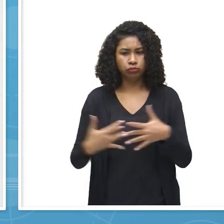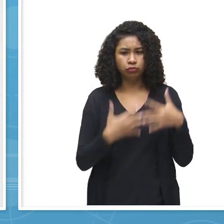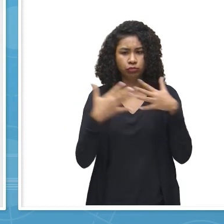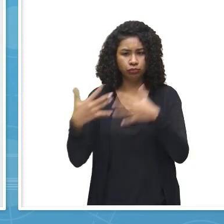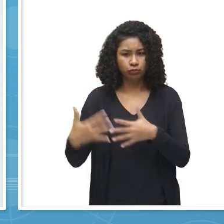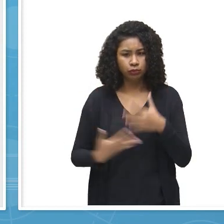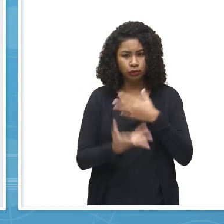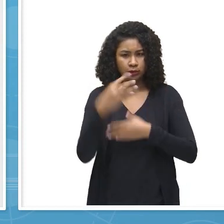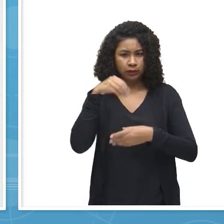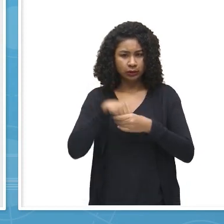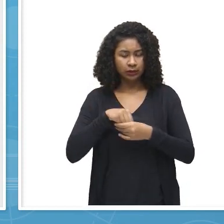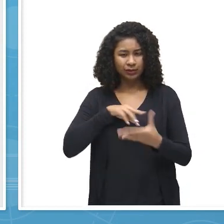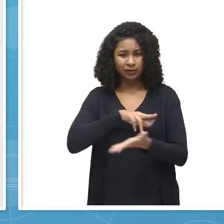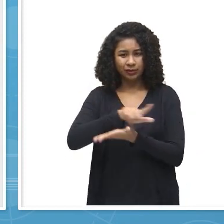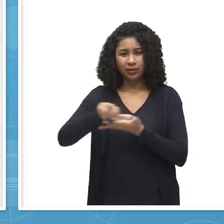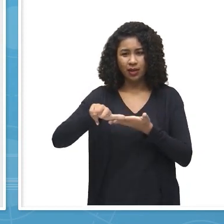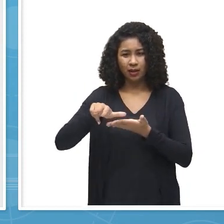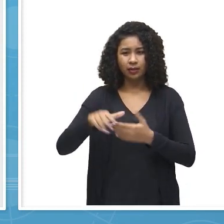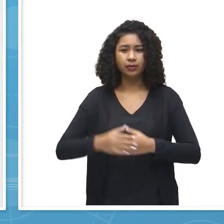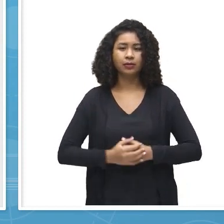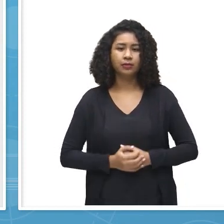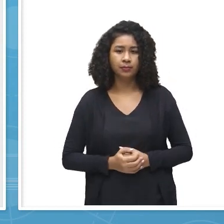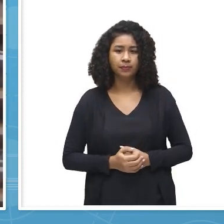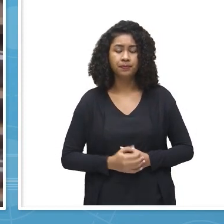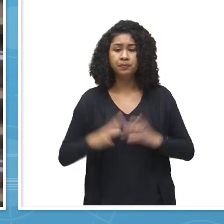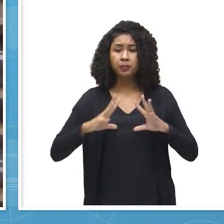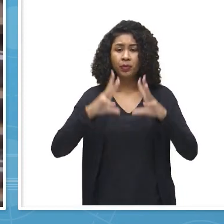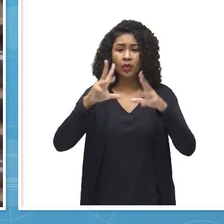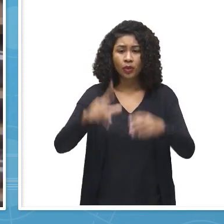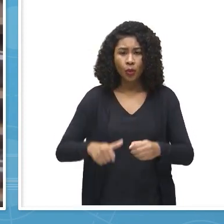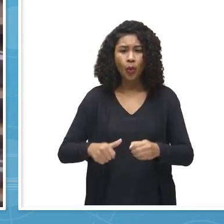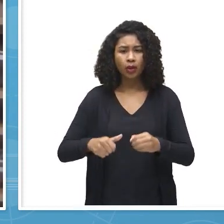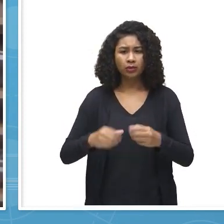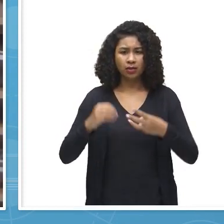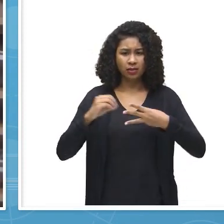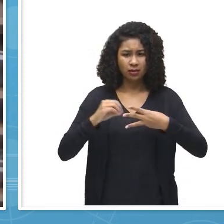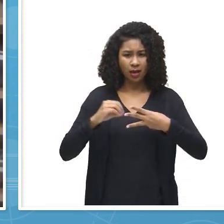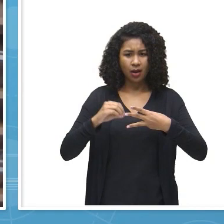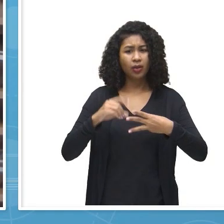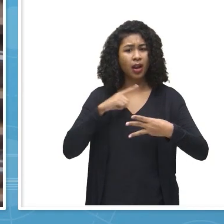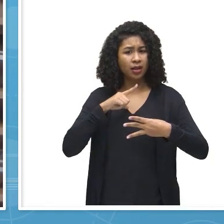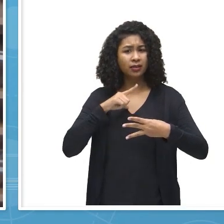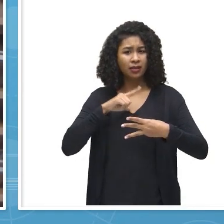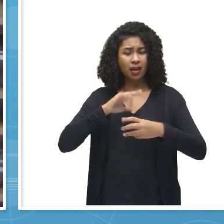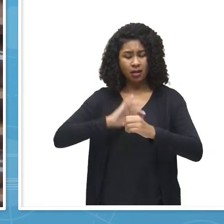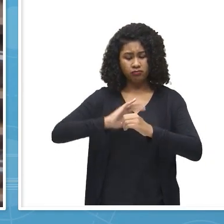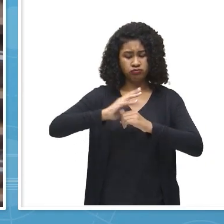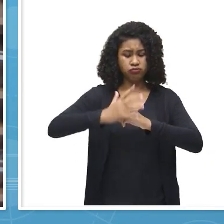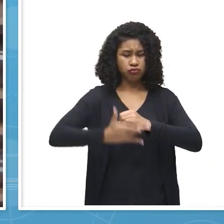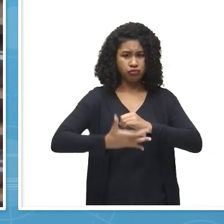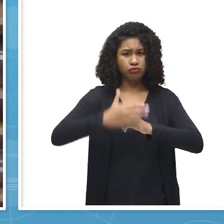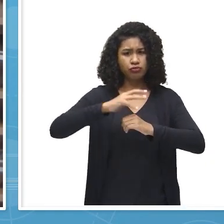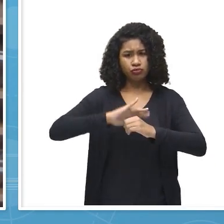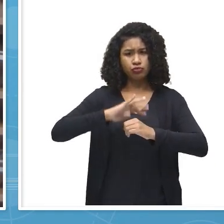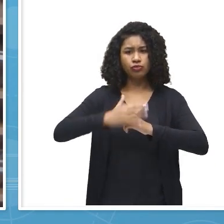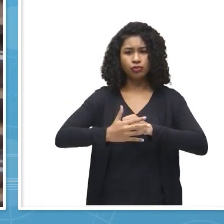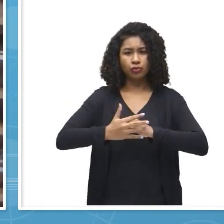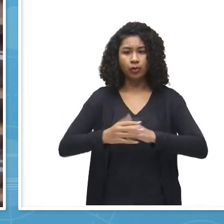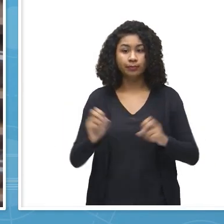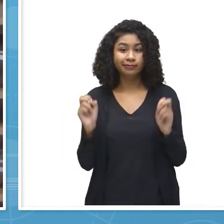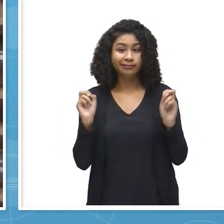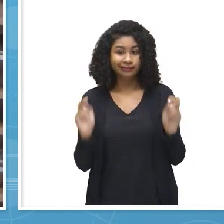Então, essa membrana ela vai ser encontrada em todas as células, né? As células eucarióticas e as procarióticas, tá